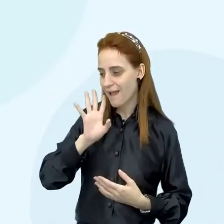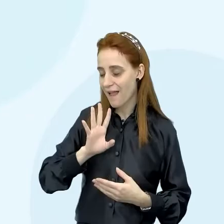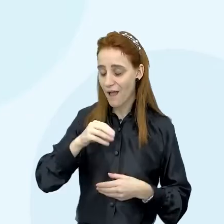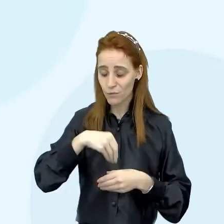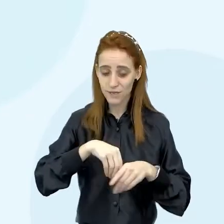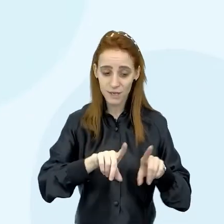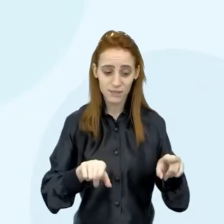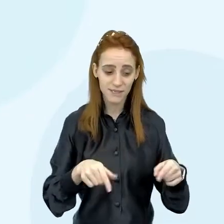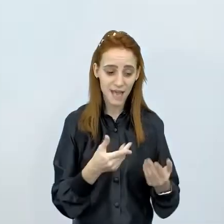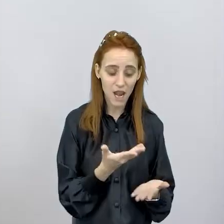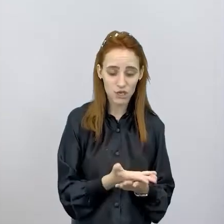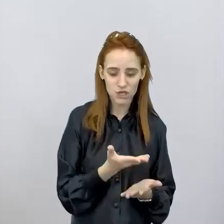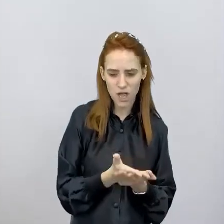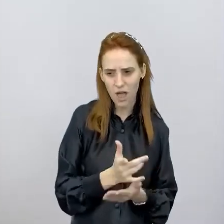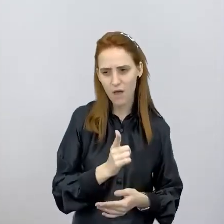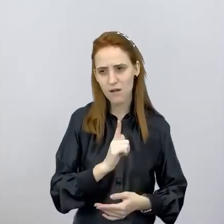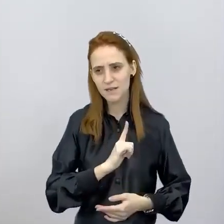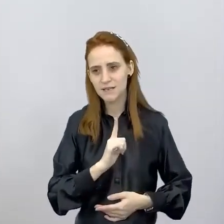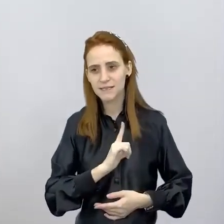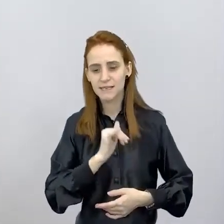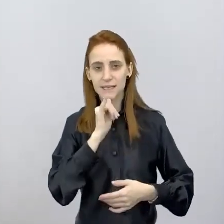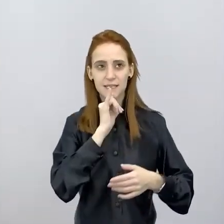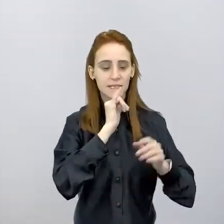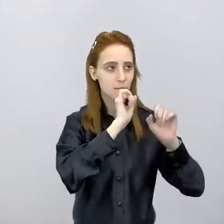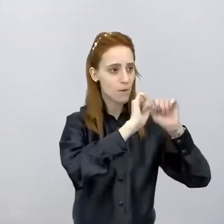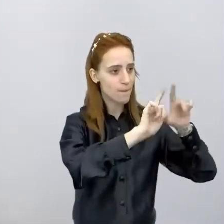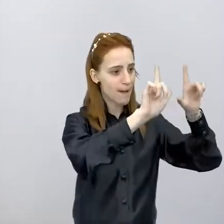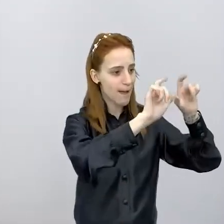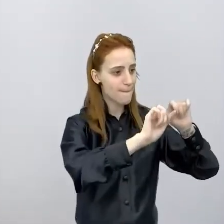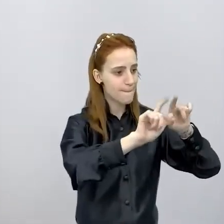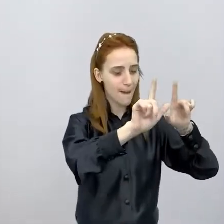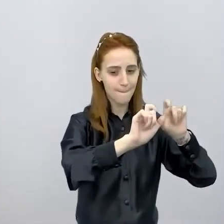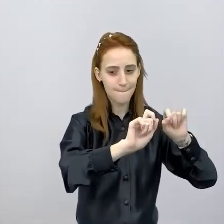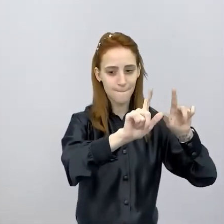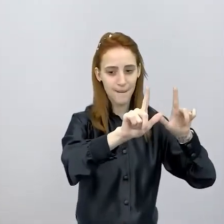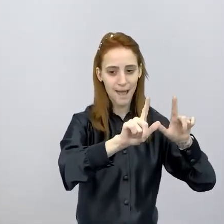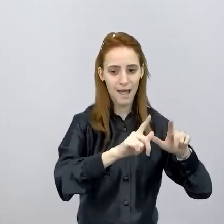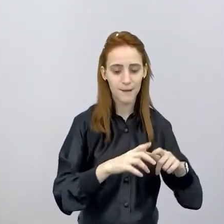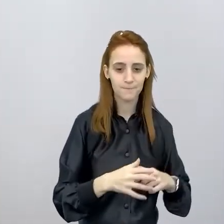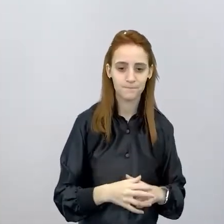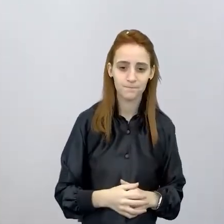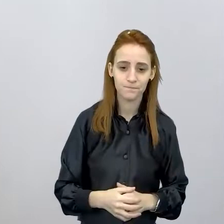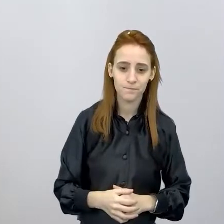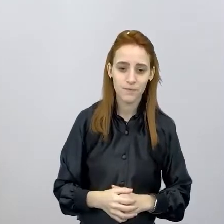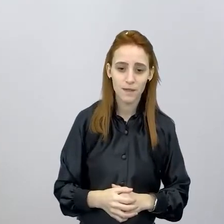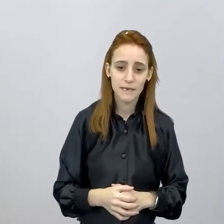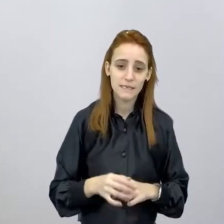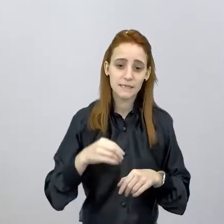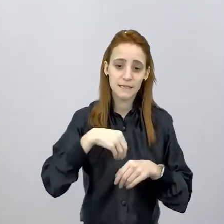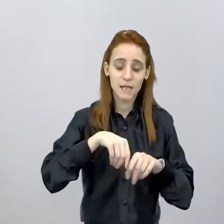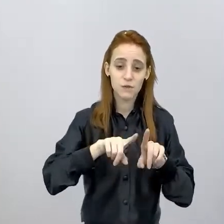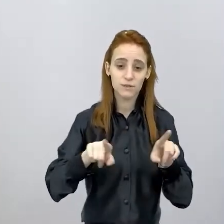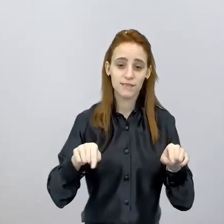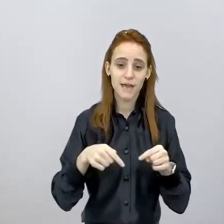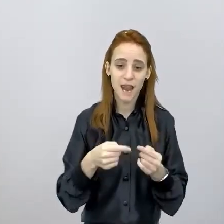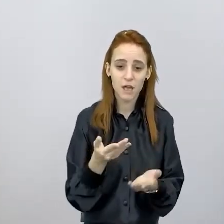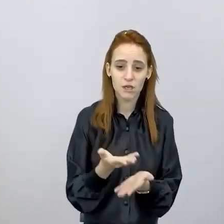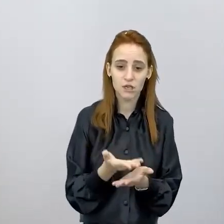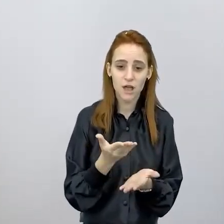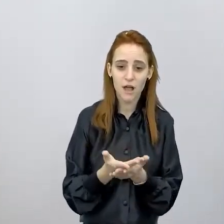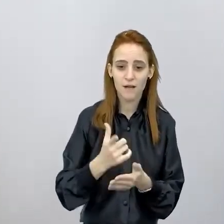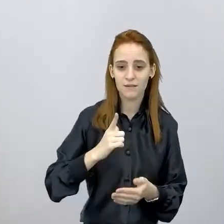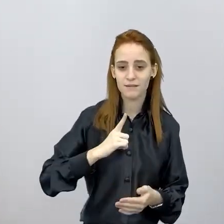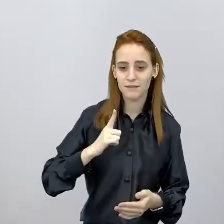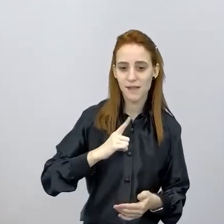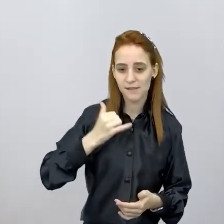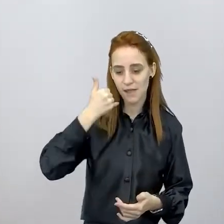de aula, nós temos, sei lá, o mural. Mas na sala de aula hoje, eu falo muito do mural da sala de aula, mas na sala de aula hoje nós temos no bolso de